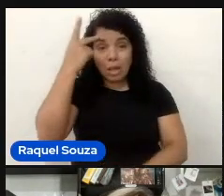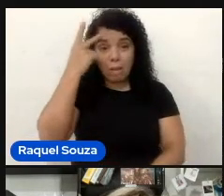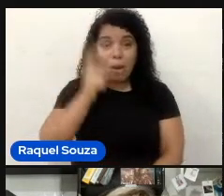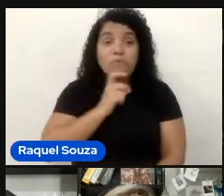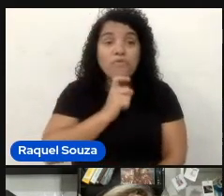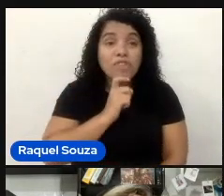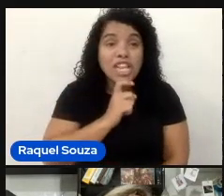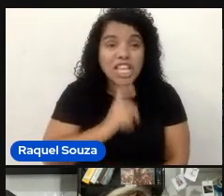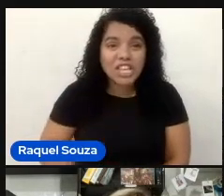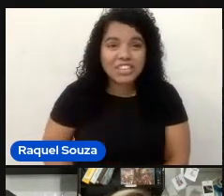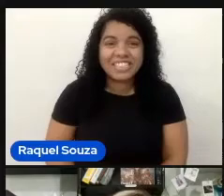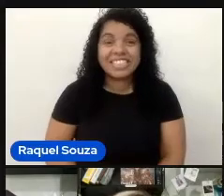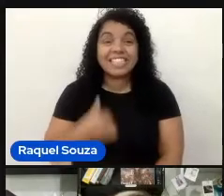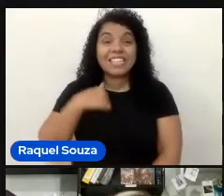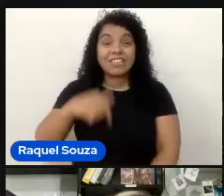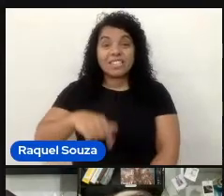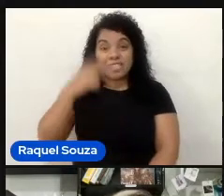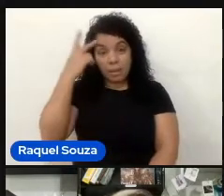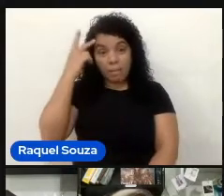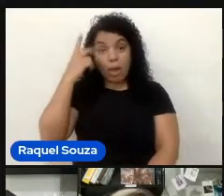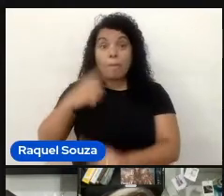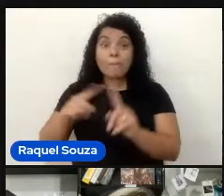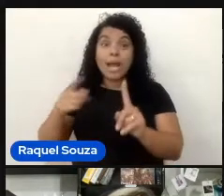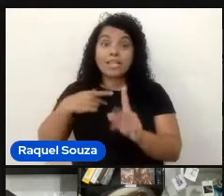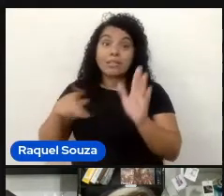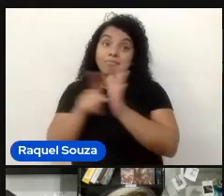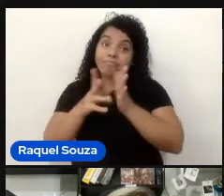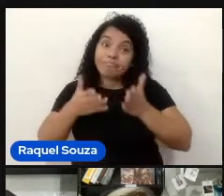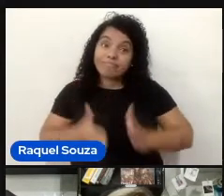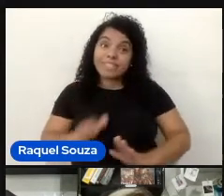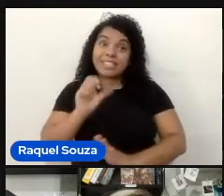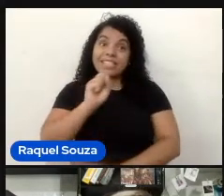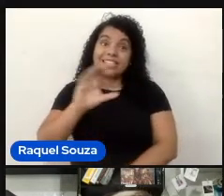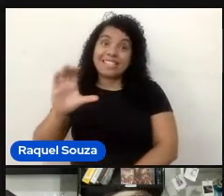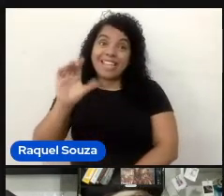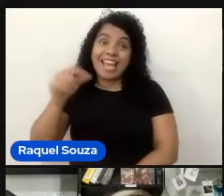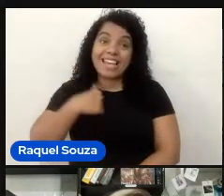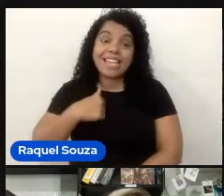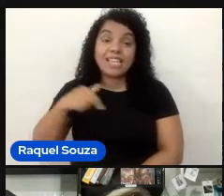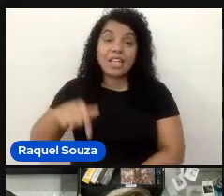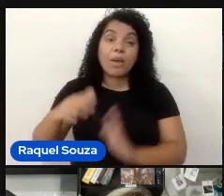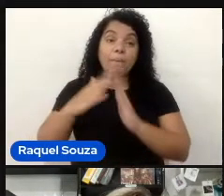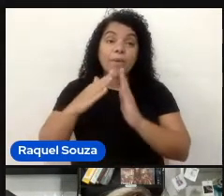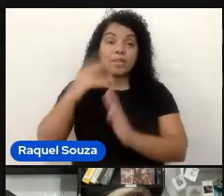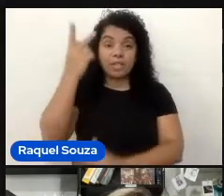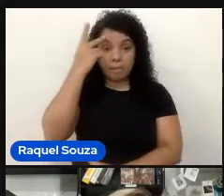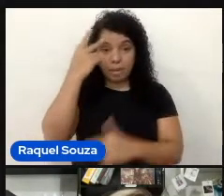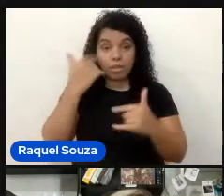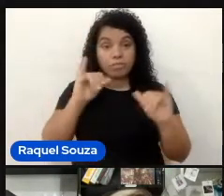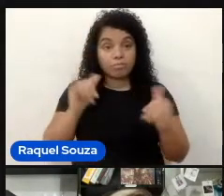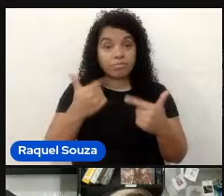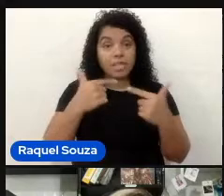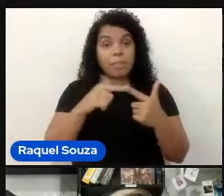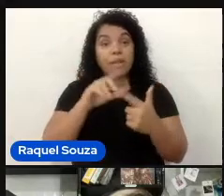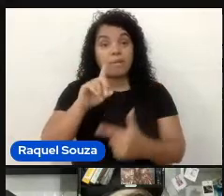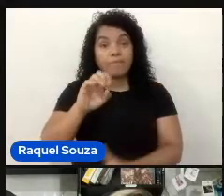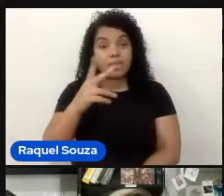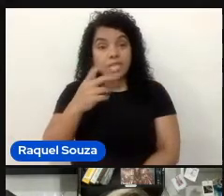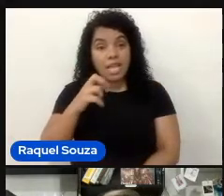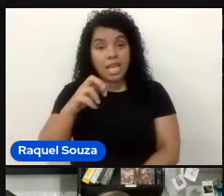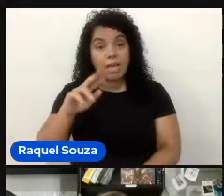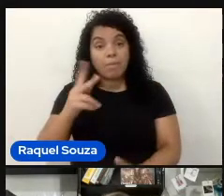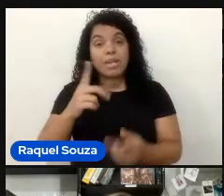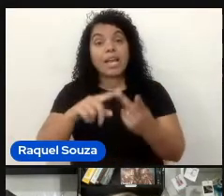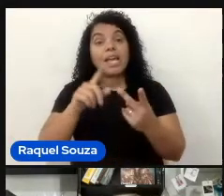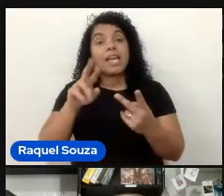já falei, estou em São Paulo, sou catarinense, mas hoje vivo em São Paulo, já tive a oportunidade de trabalhar com a Débora, de trabalhar com a Regi e com muitas pessoas, porque